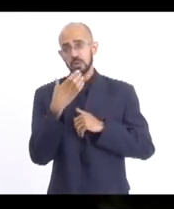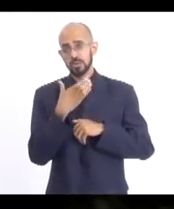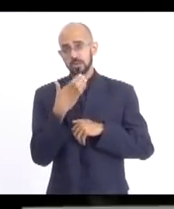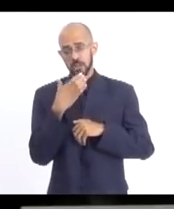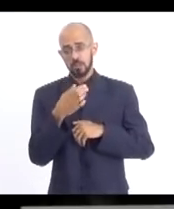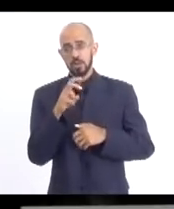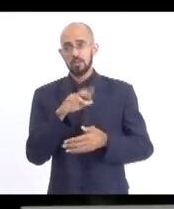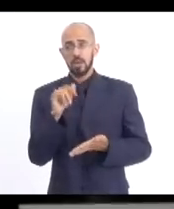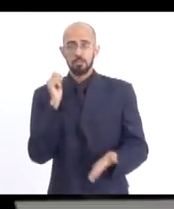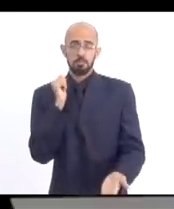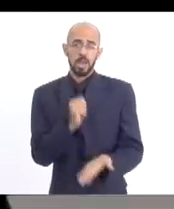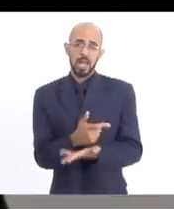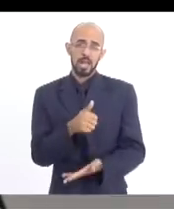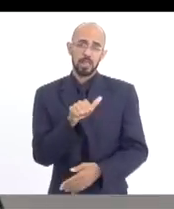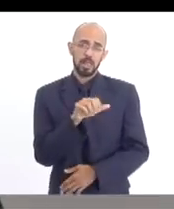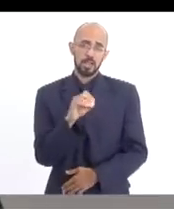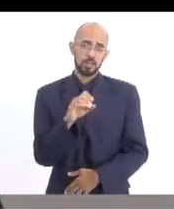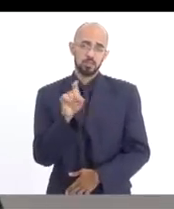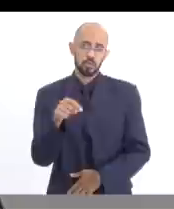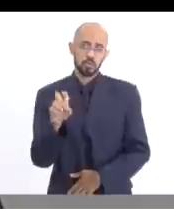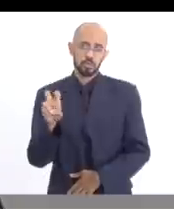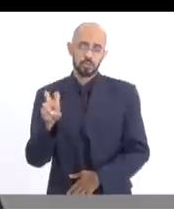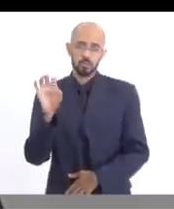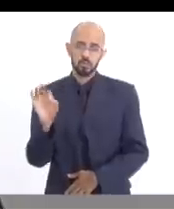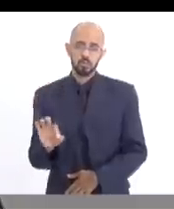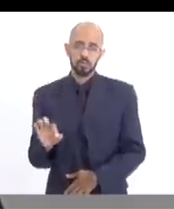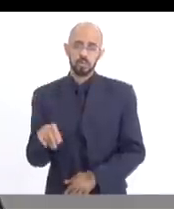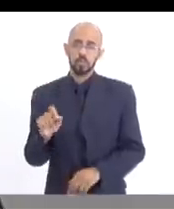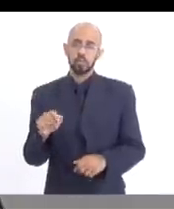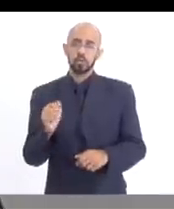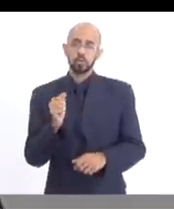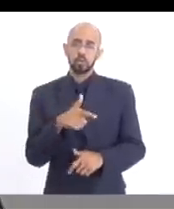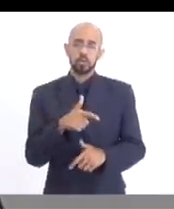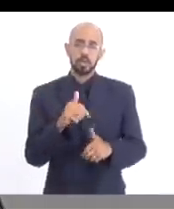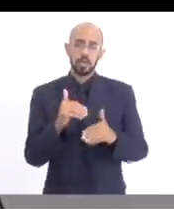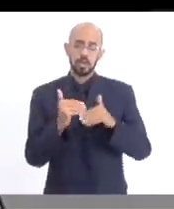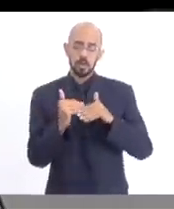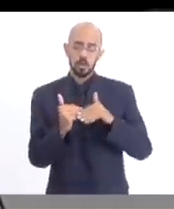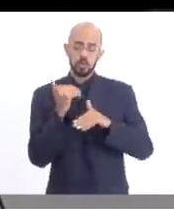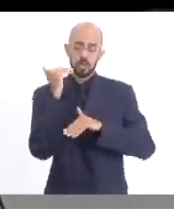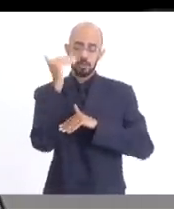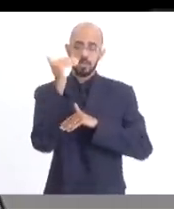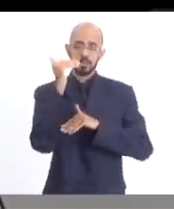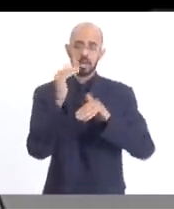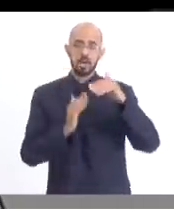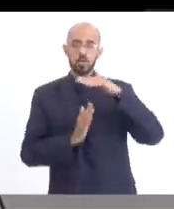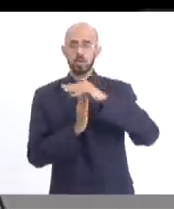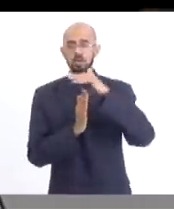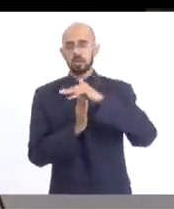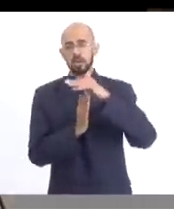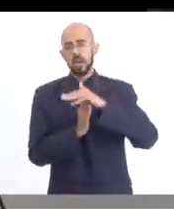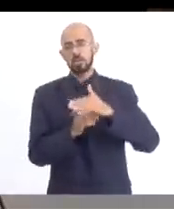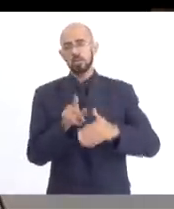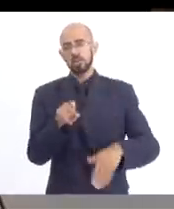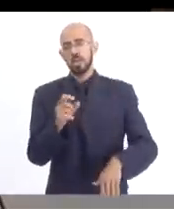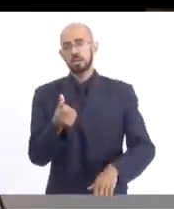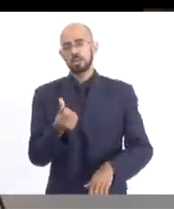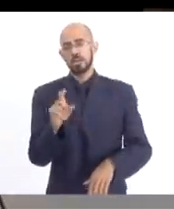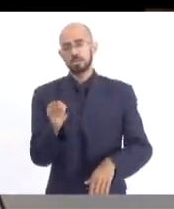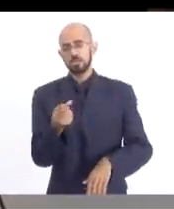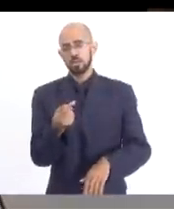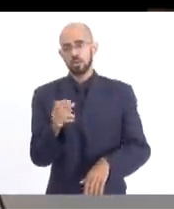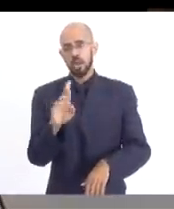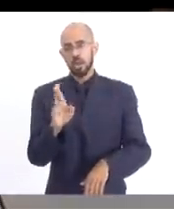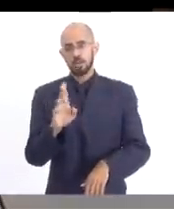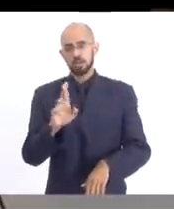os 10,5% de alíquota do que passar o teto do regime, que é R$6.000. Está dito no texto